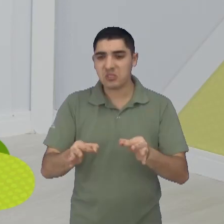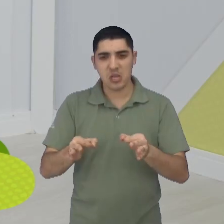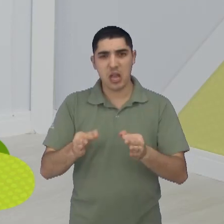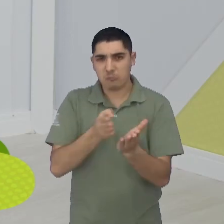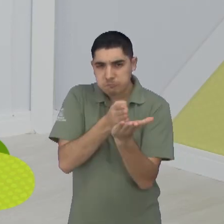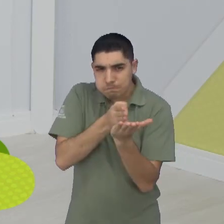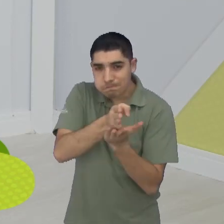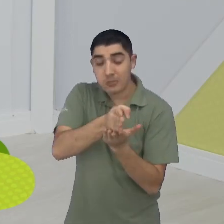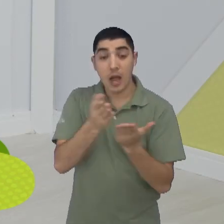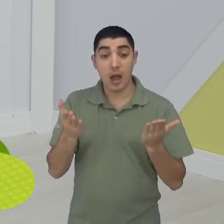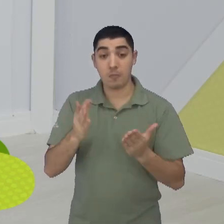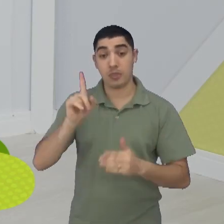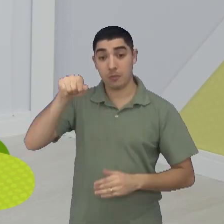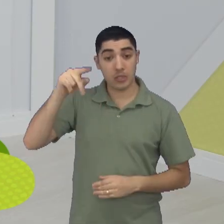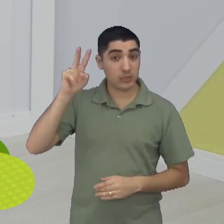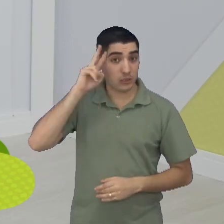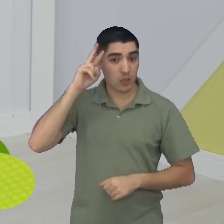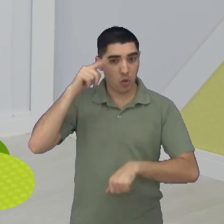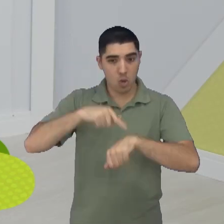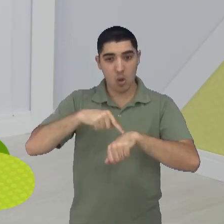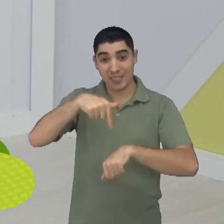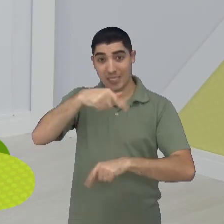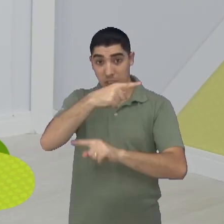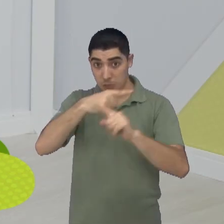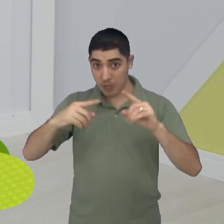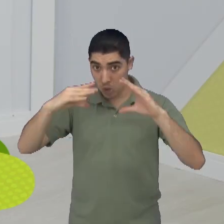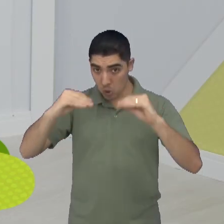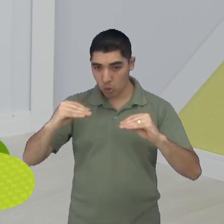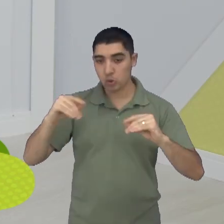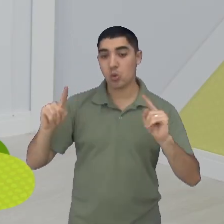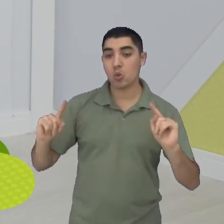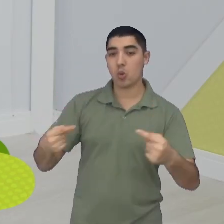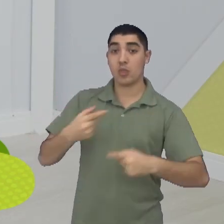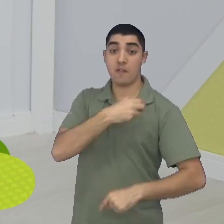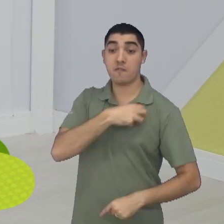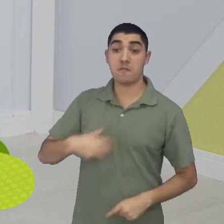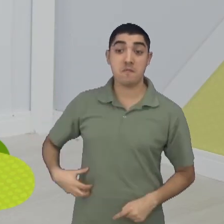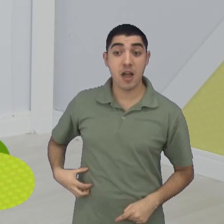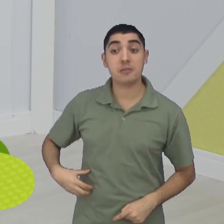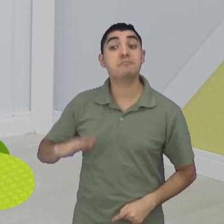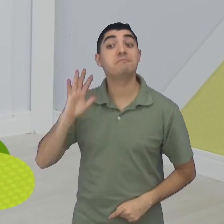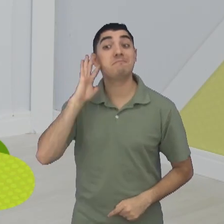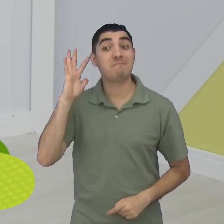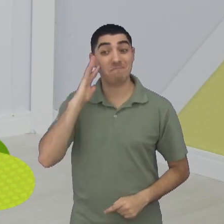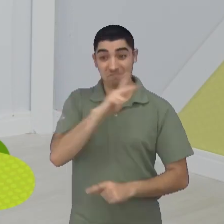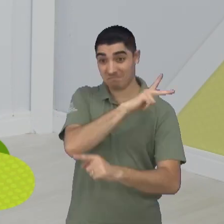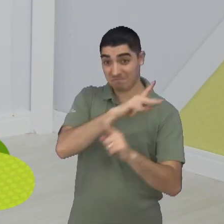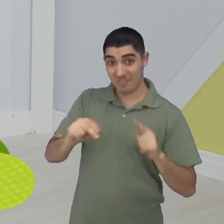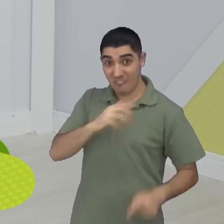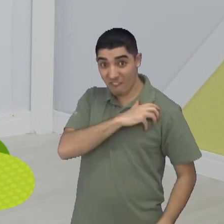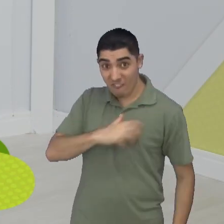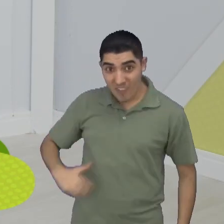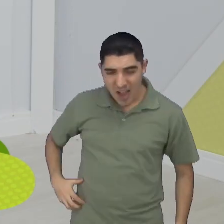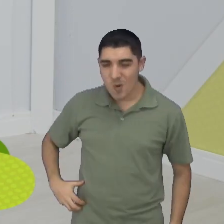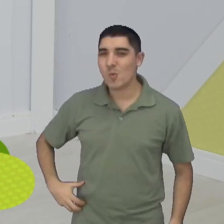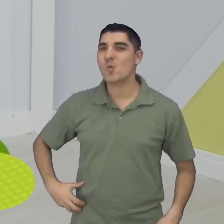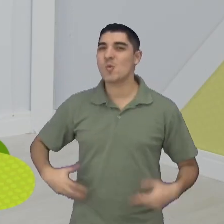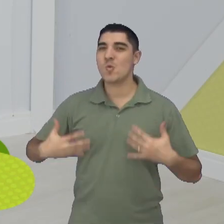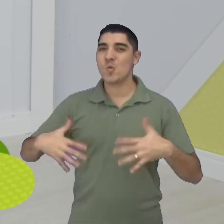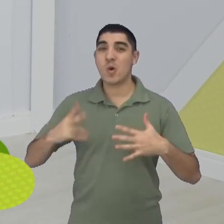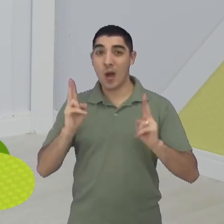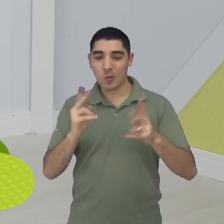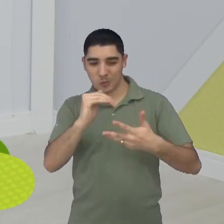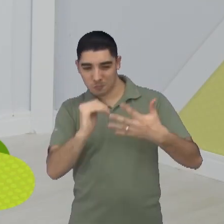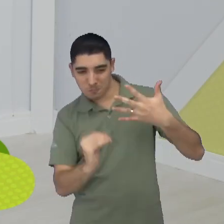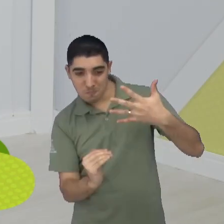de Moura, às 7h30 da noite, contra o Vasco da Gama. Quem sabe vencer o Vasco aí para subir um pouco mais na